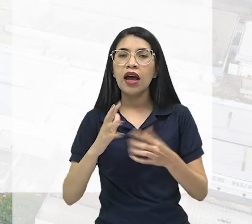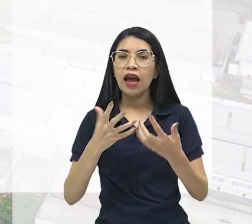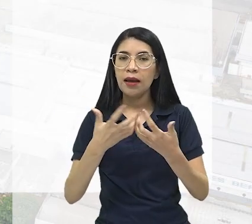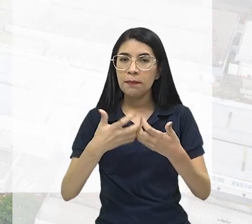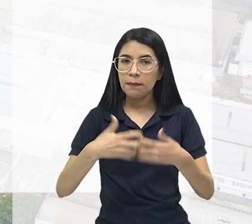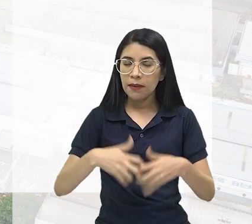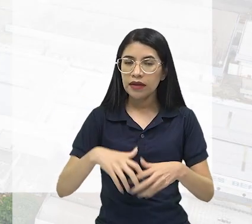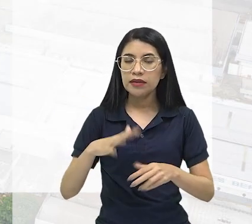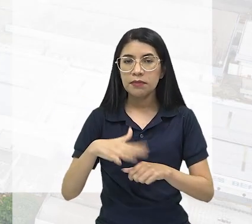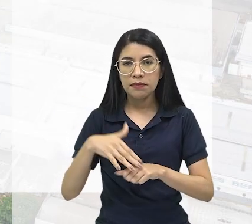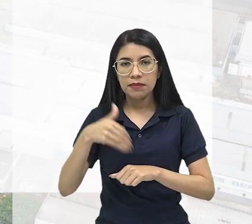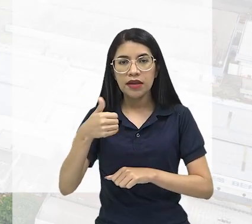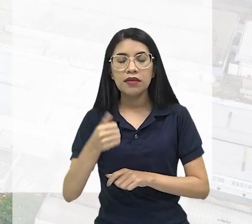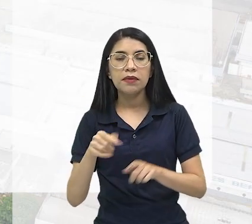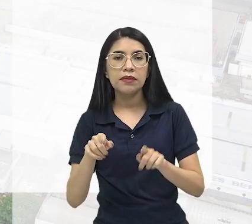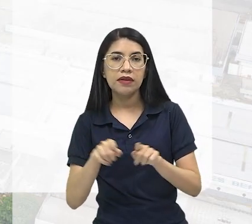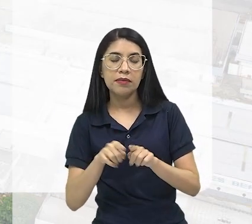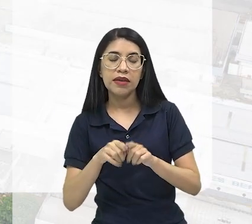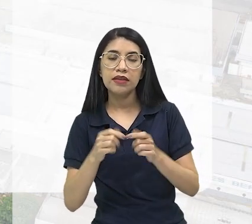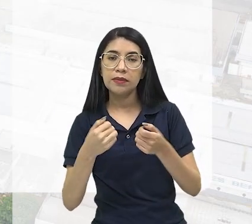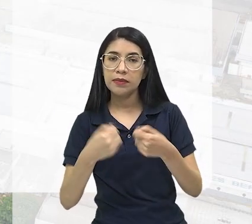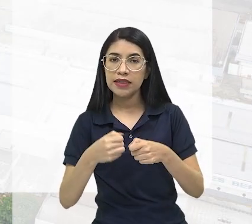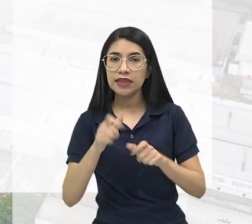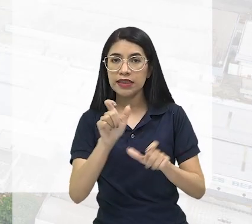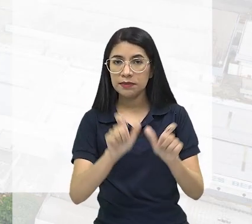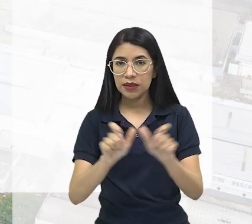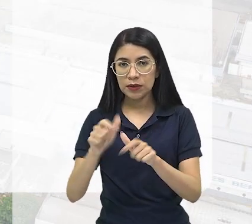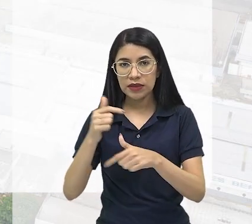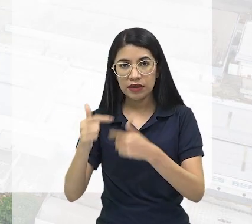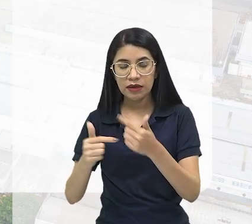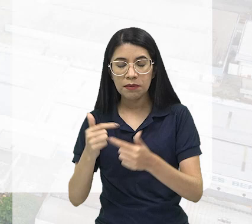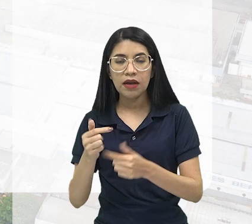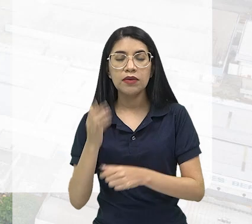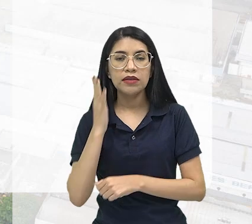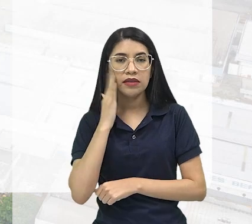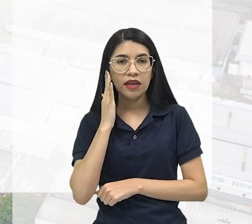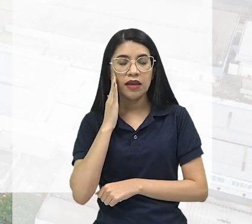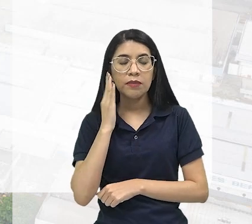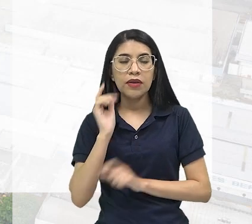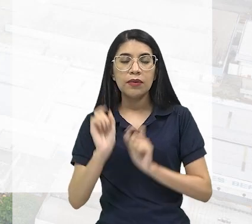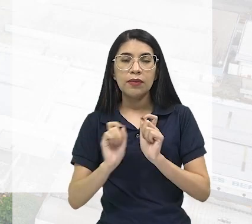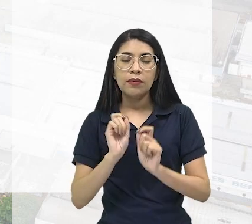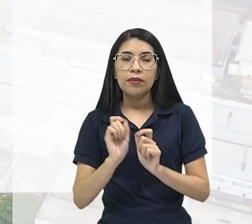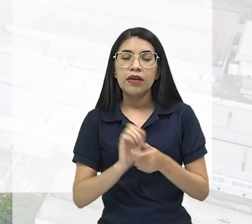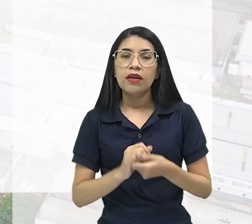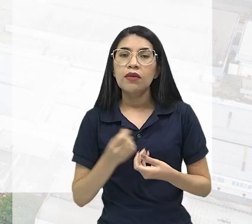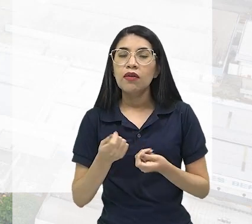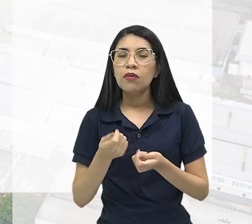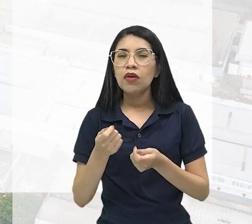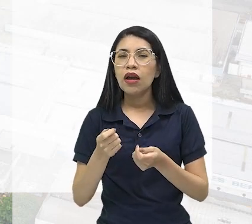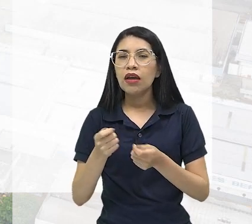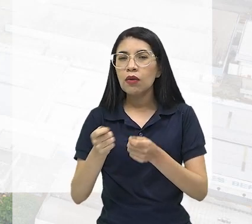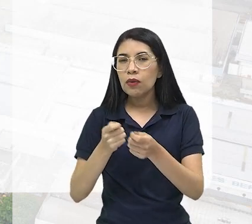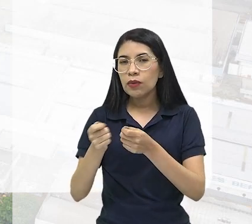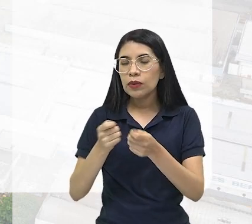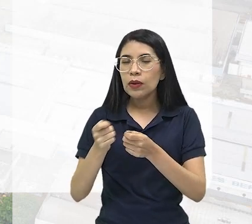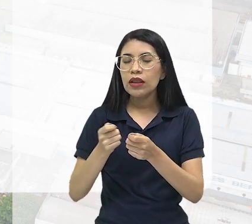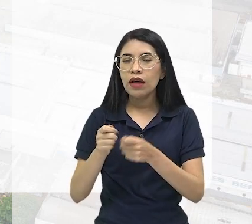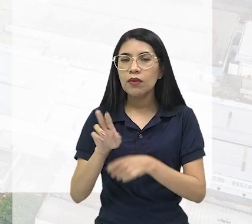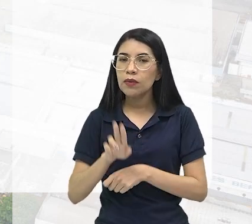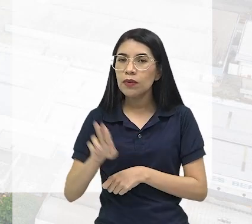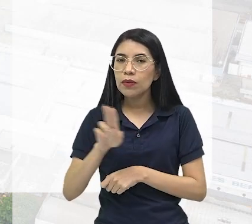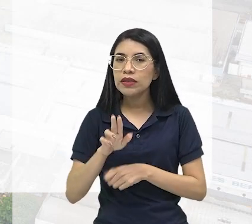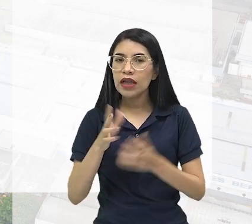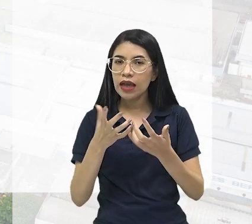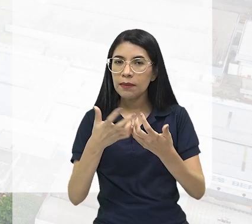aperfeiçoam e é necessário que o trabalhador se qualifique para saber a gerir aquela máquina, a trabalhar